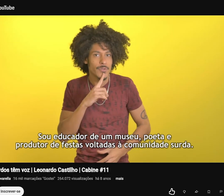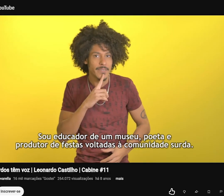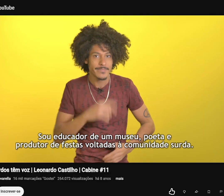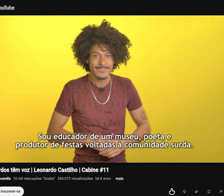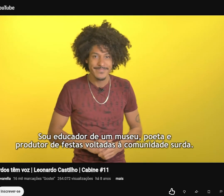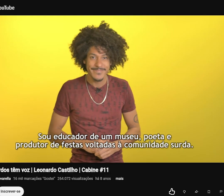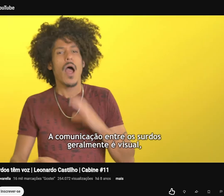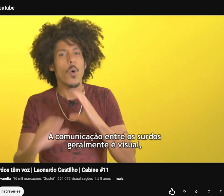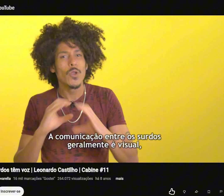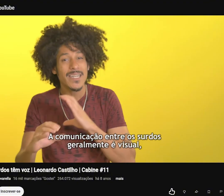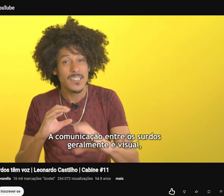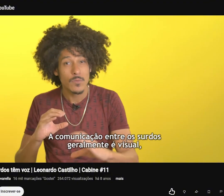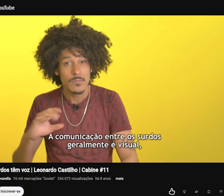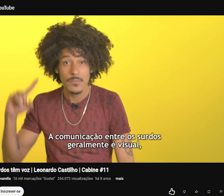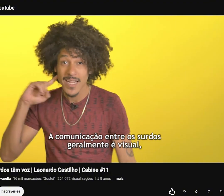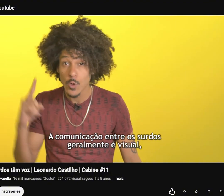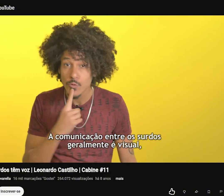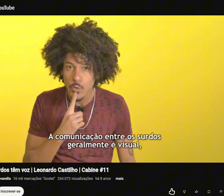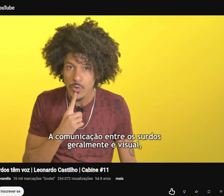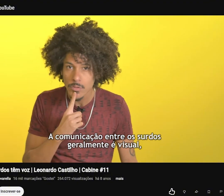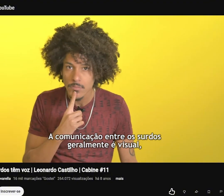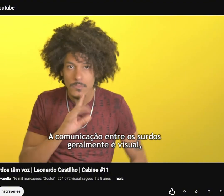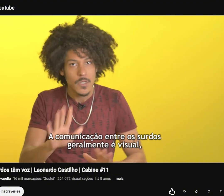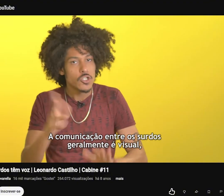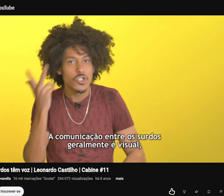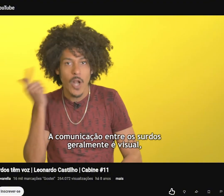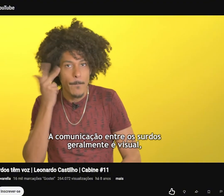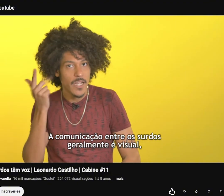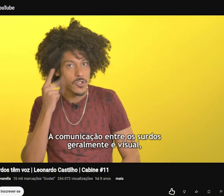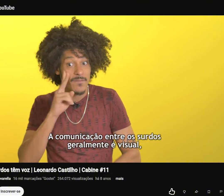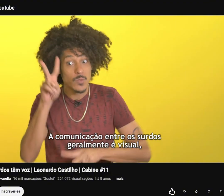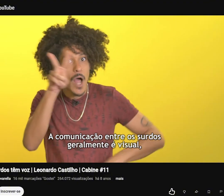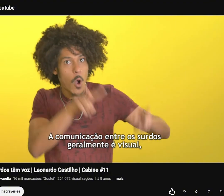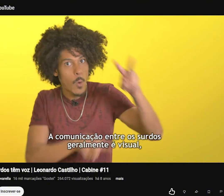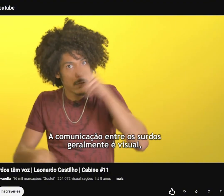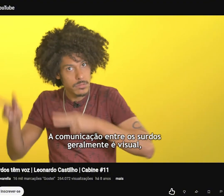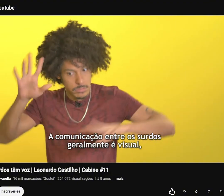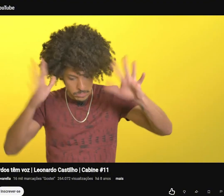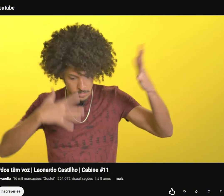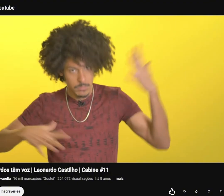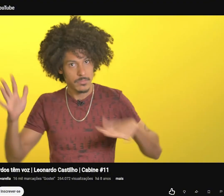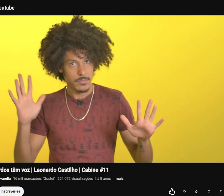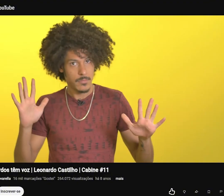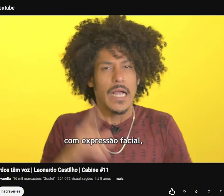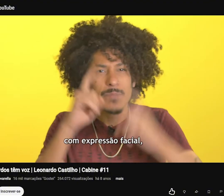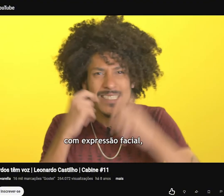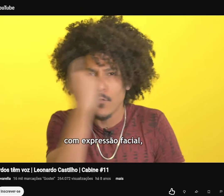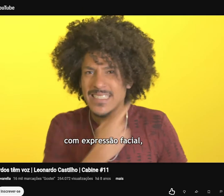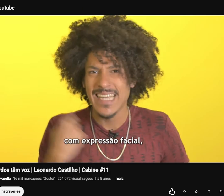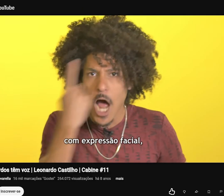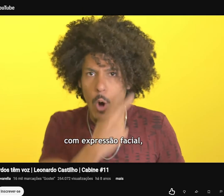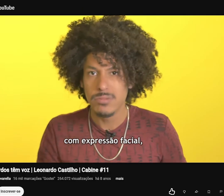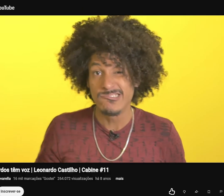comunidade surda. A comunicação entre os surdos geralmente é visual,